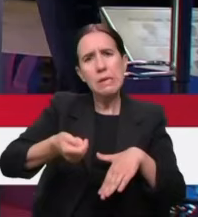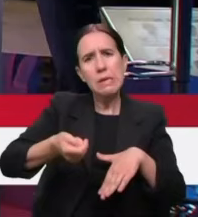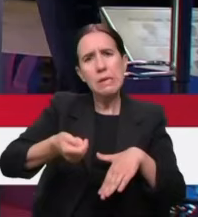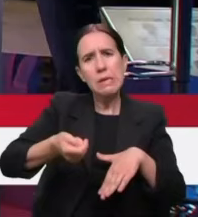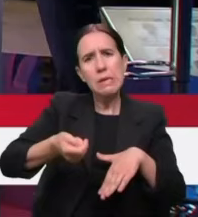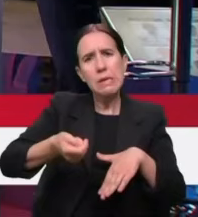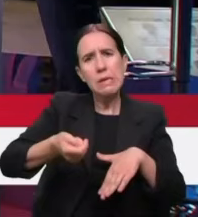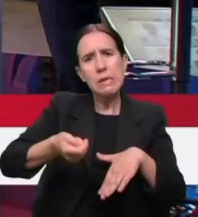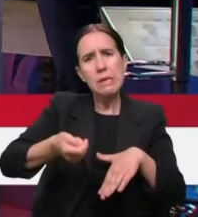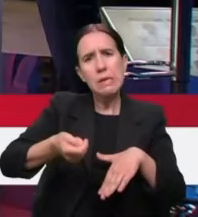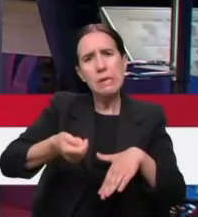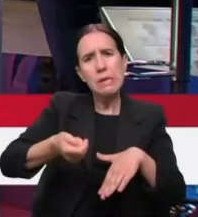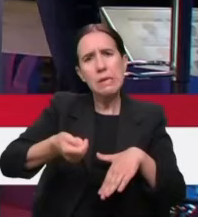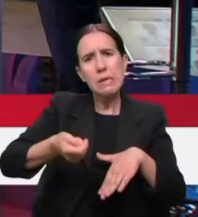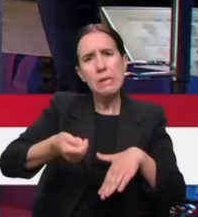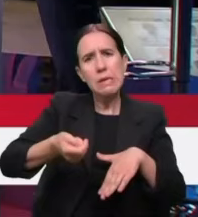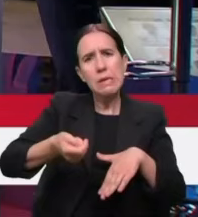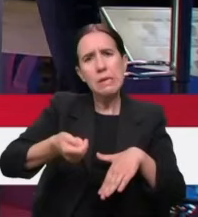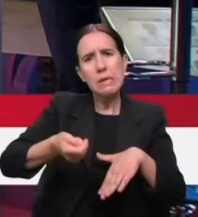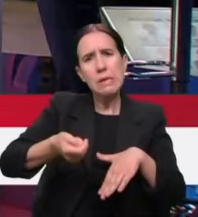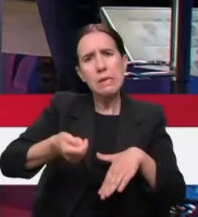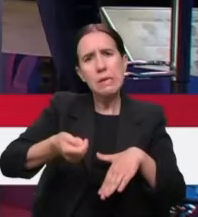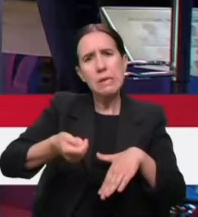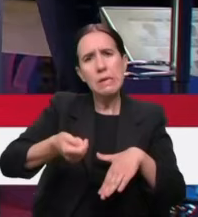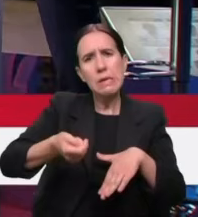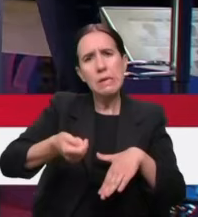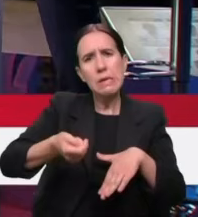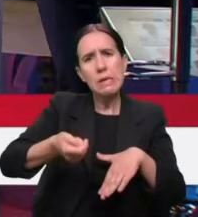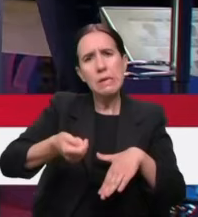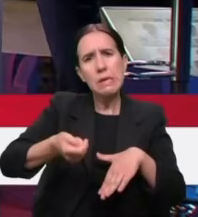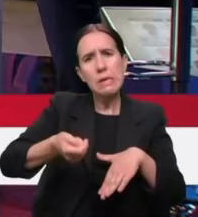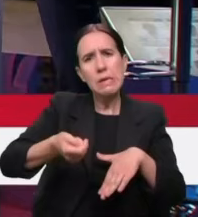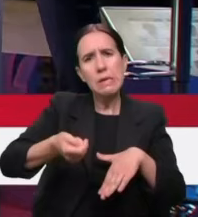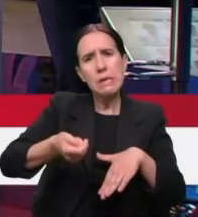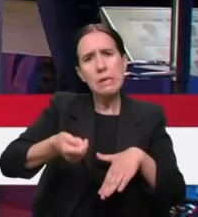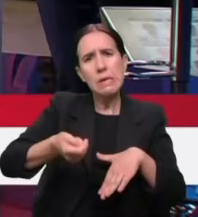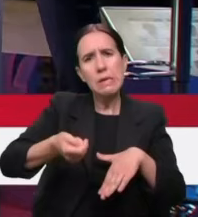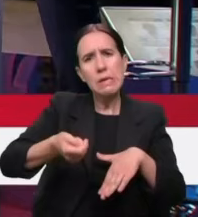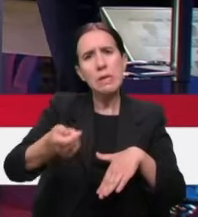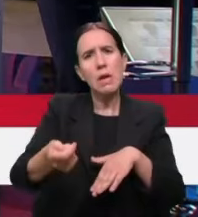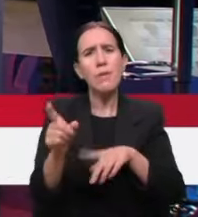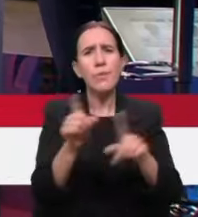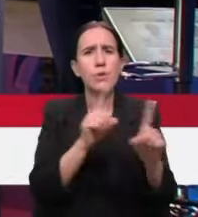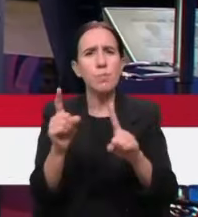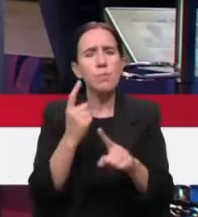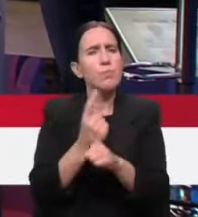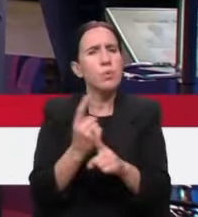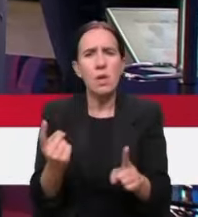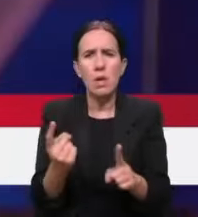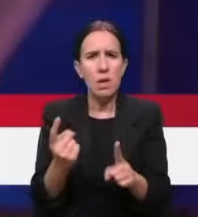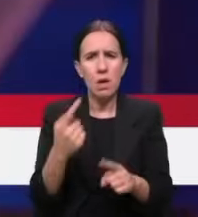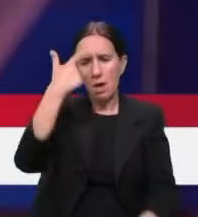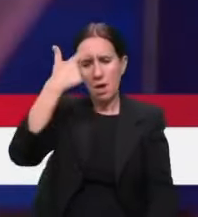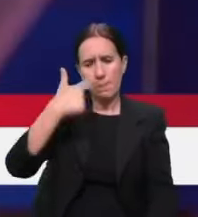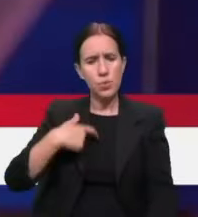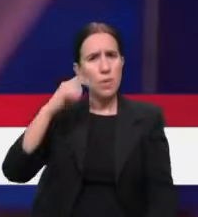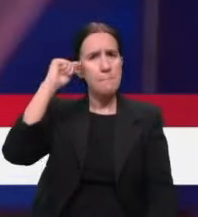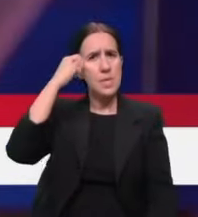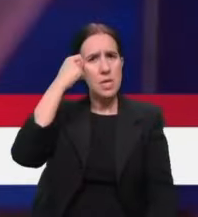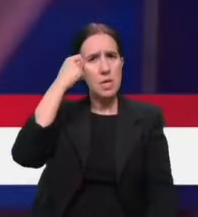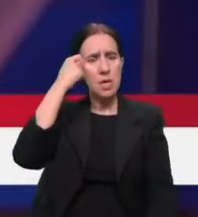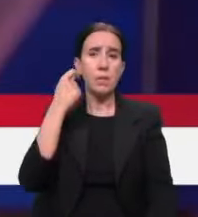outro é abolirmos completamente. Não sei até que ponto é que isso será benéfico, não é? A meu ver, não é. Aqui. E a pessoa é prejudicada. E